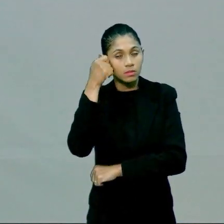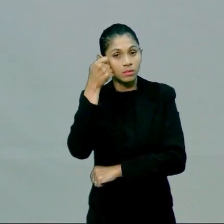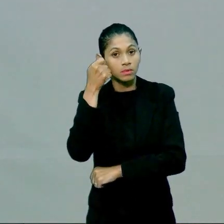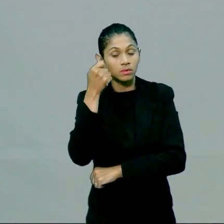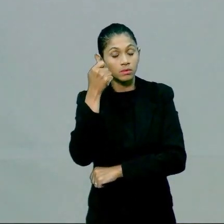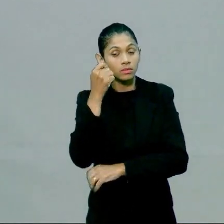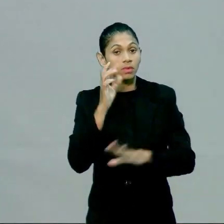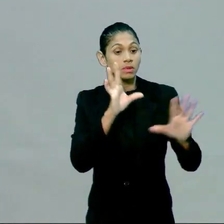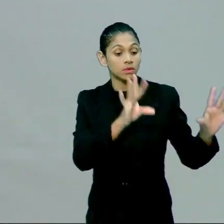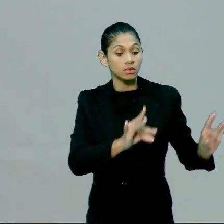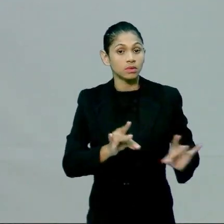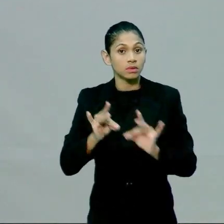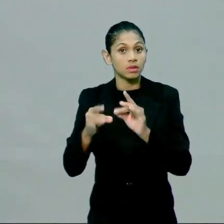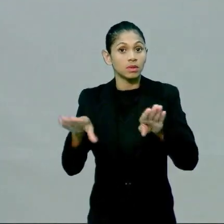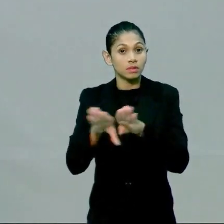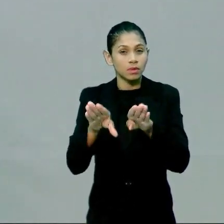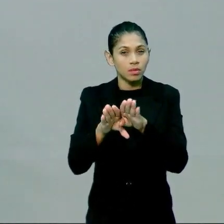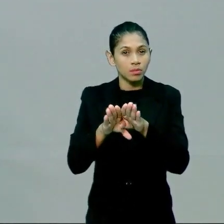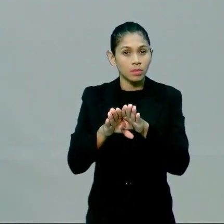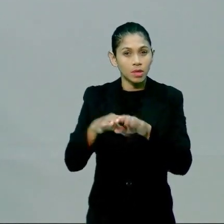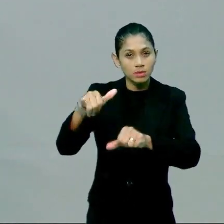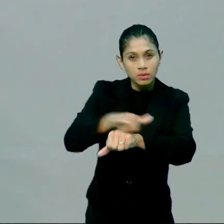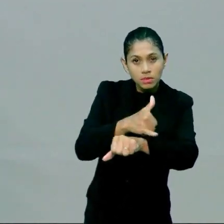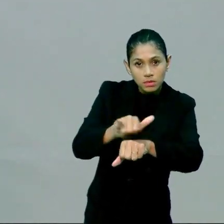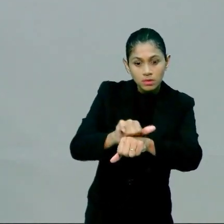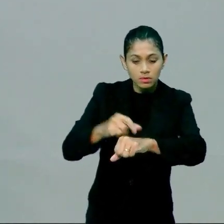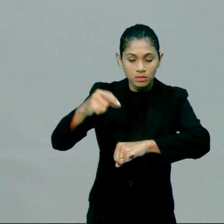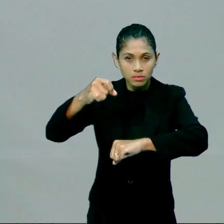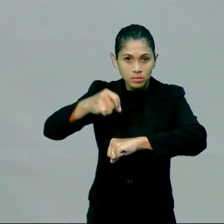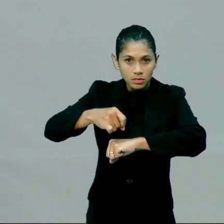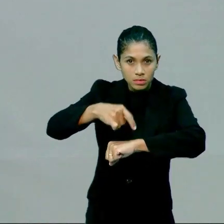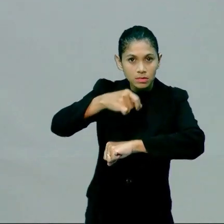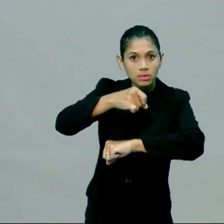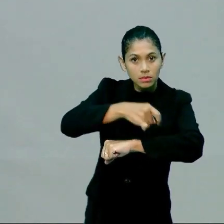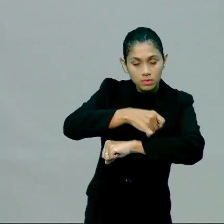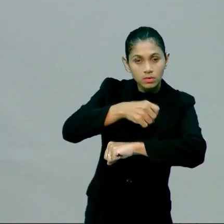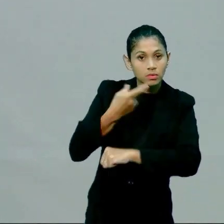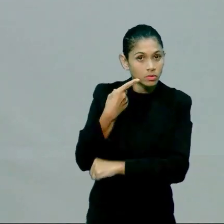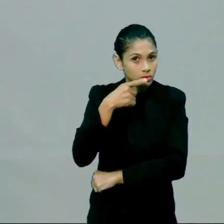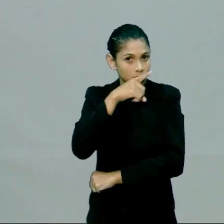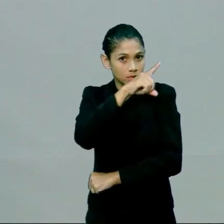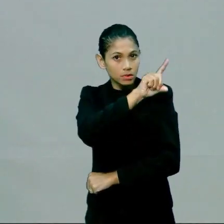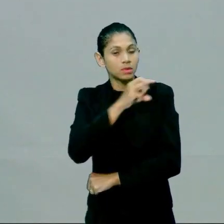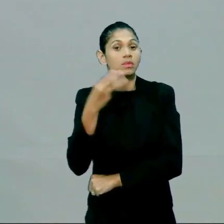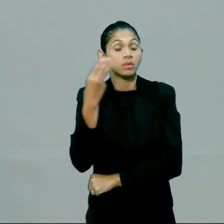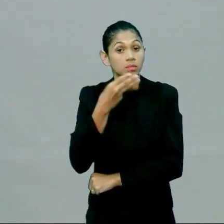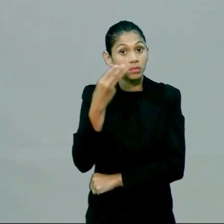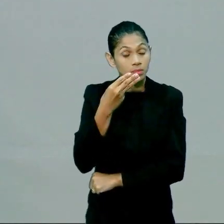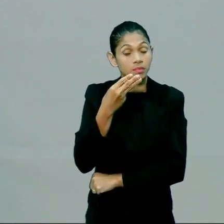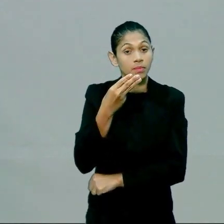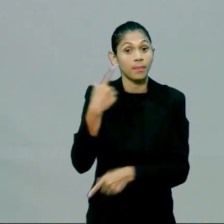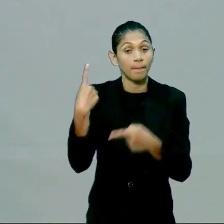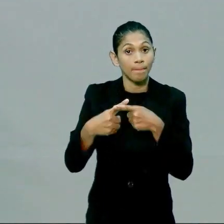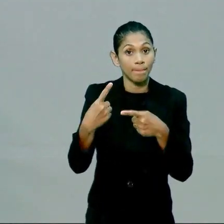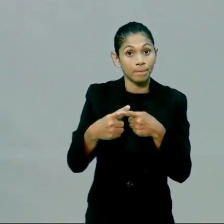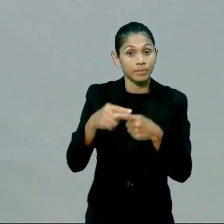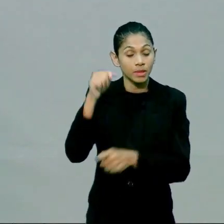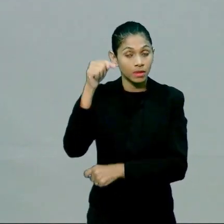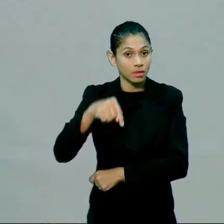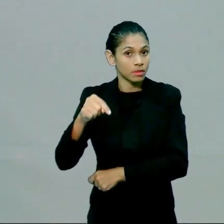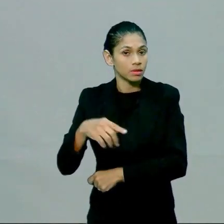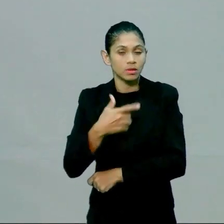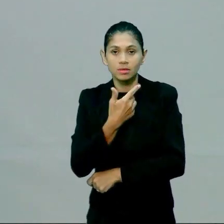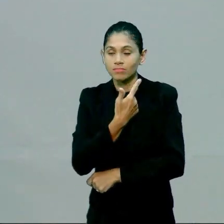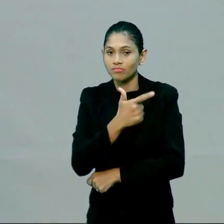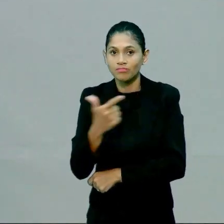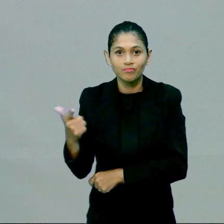junto. Lembram-se que os povos tradicionais, eles não tinham conhecimento das técnicas e do produto? Então, a cana-de-açúcar,